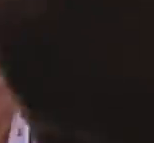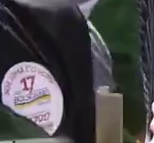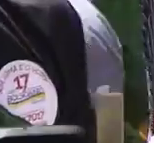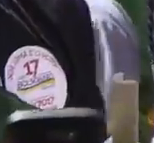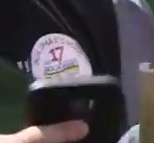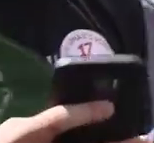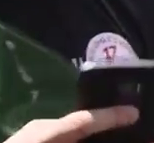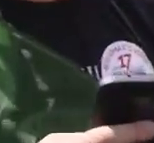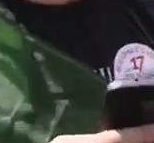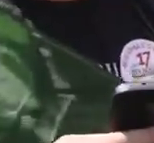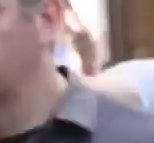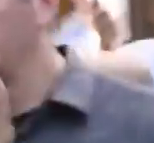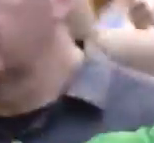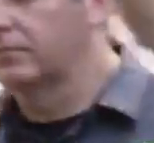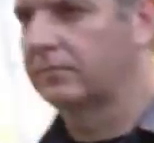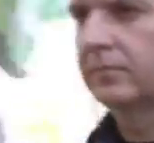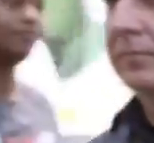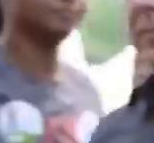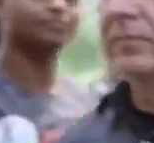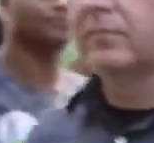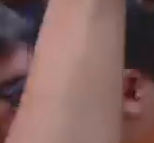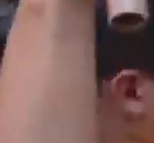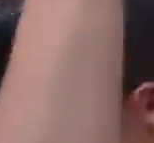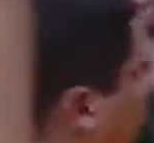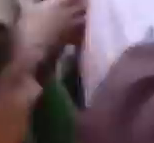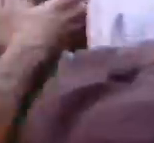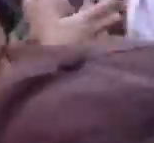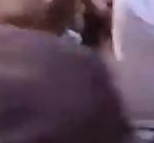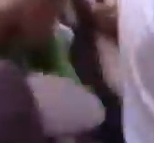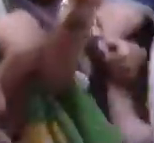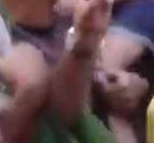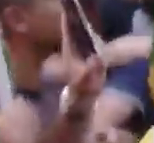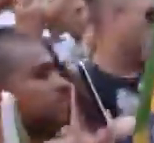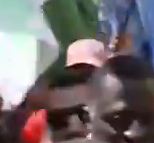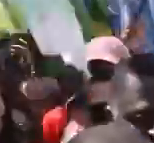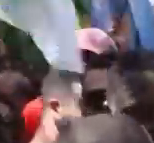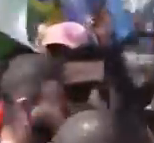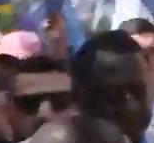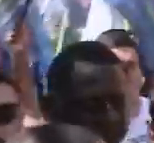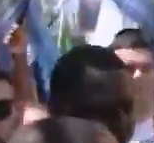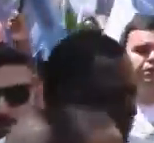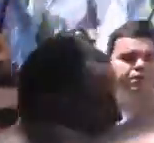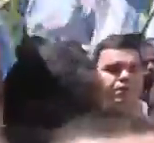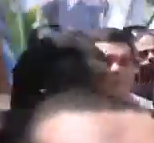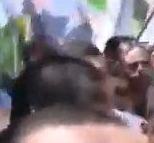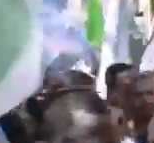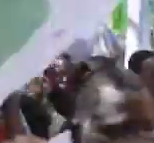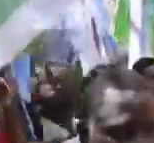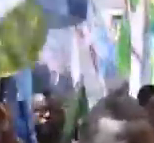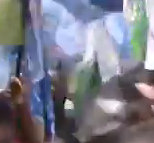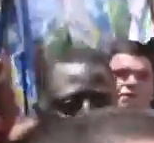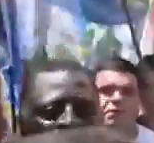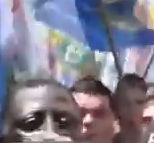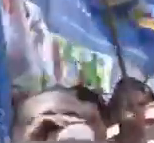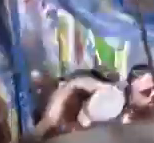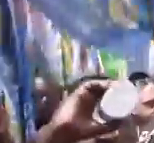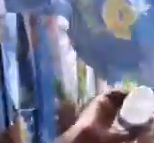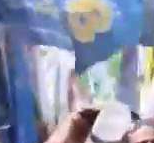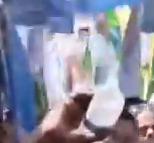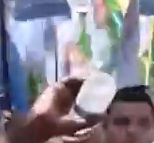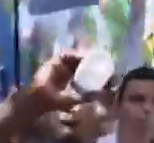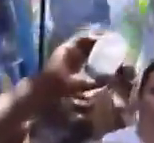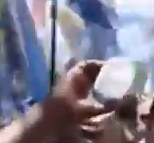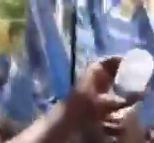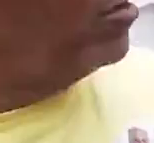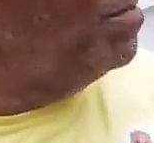que a gente possa fazer a mudança. A dona de casa e o trabalhador votam Wilson 20.